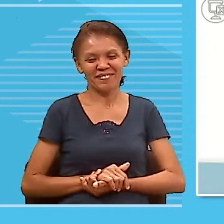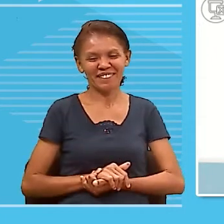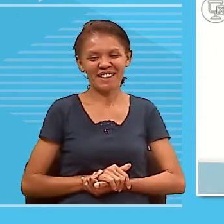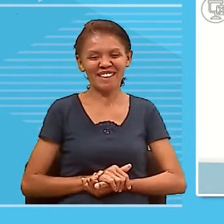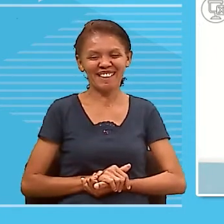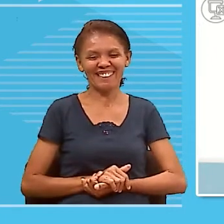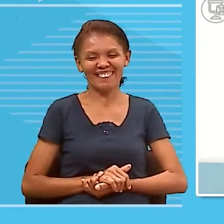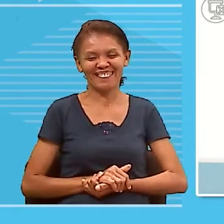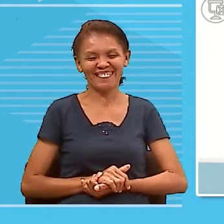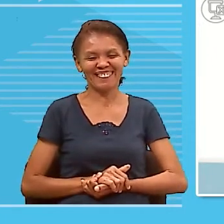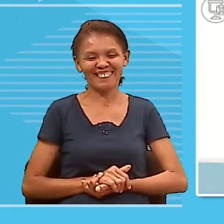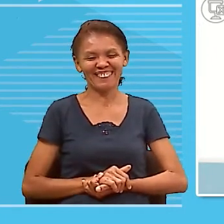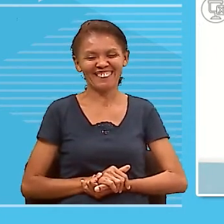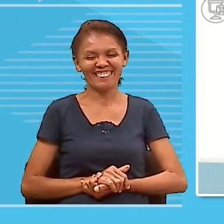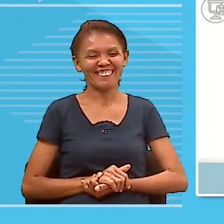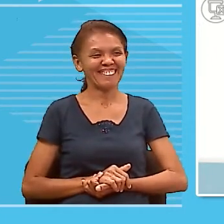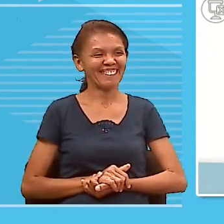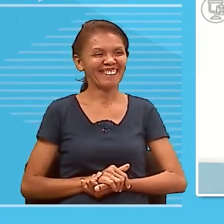pressão